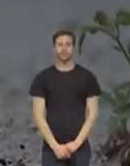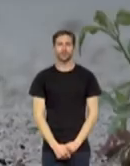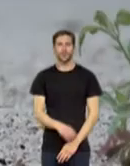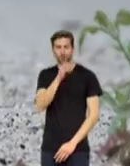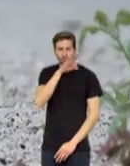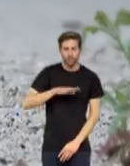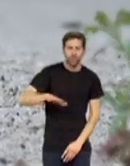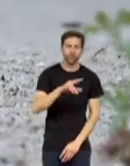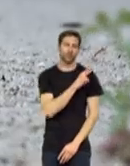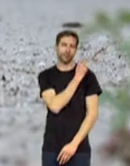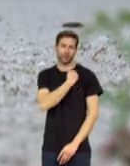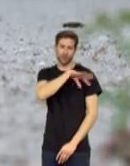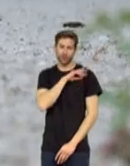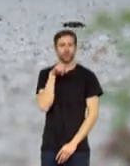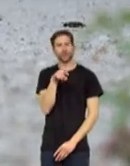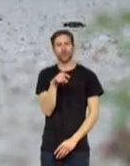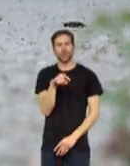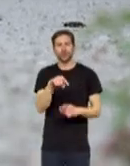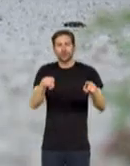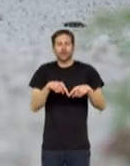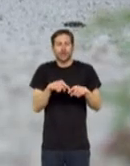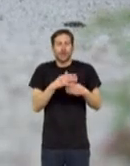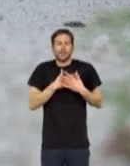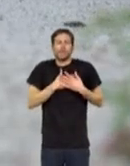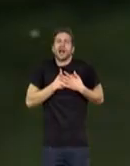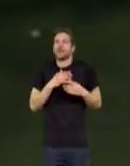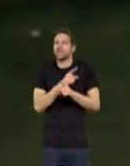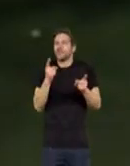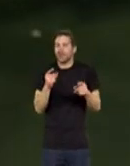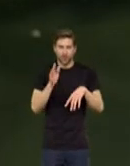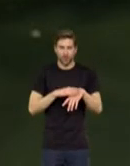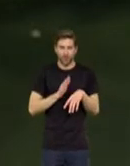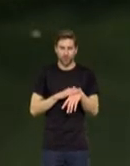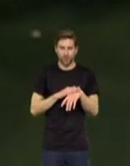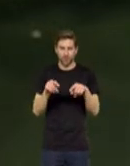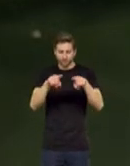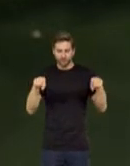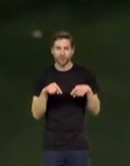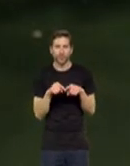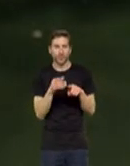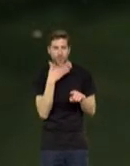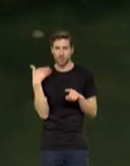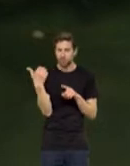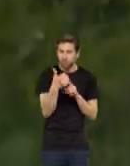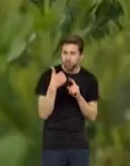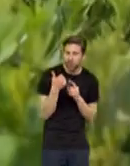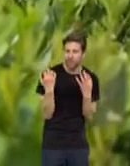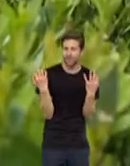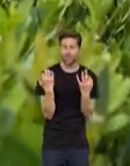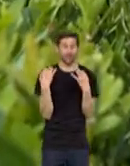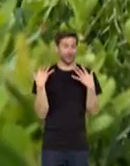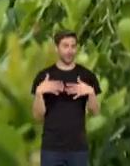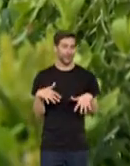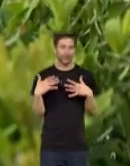De facto, o Jardim Botânico da Universidade de Coimbra é o meu espaço favorito por várias razões. Desde logo porque é um espaço bonito,